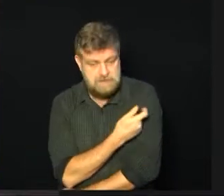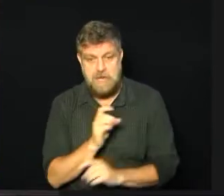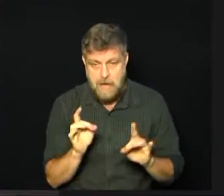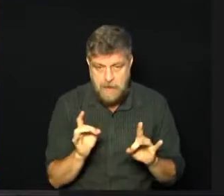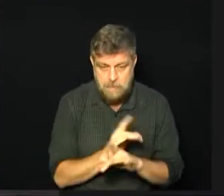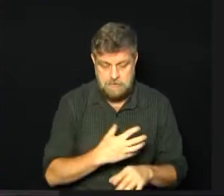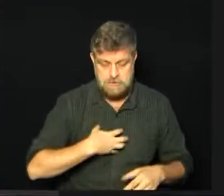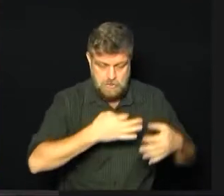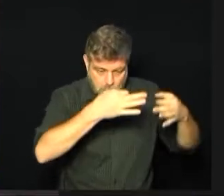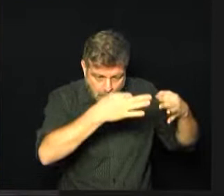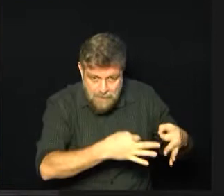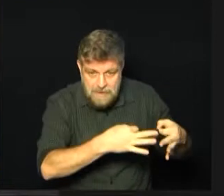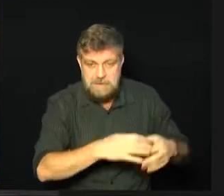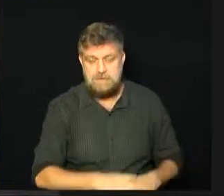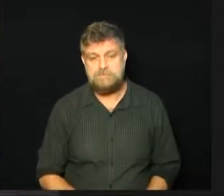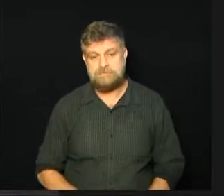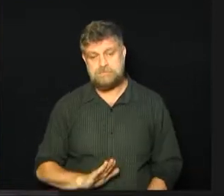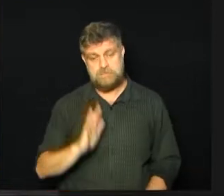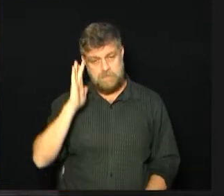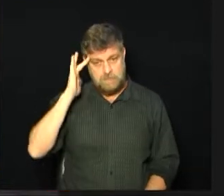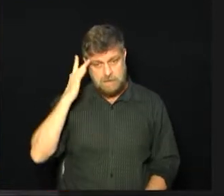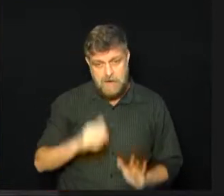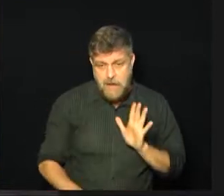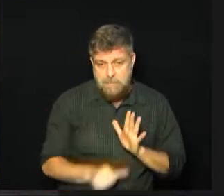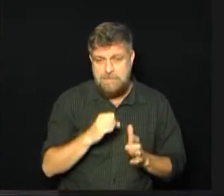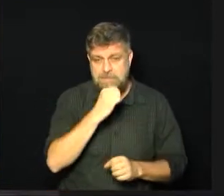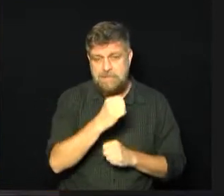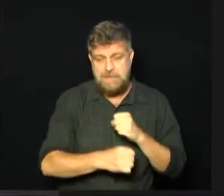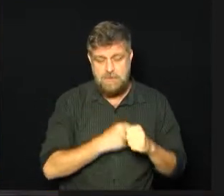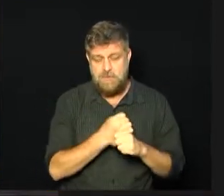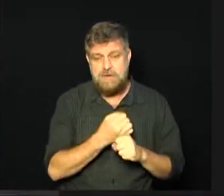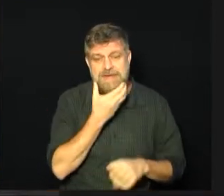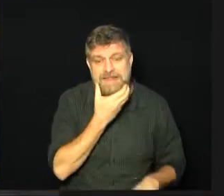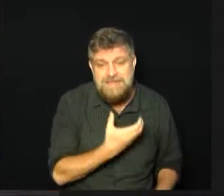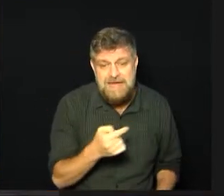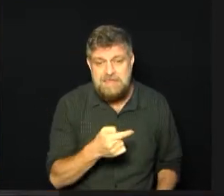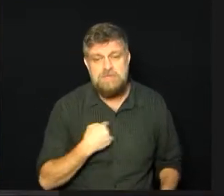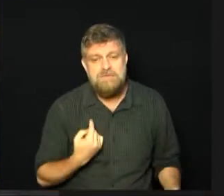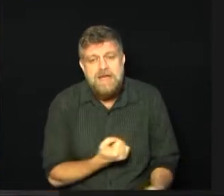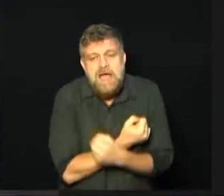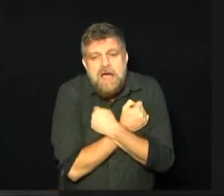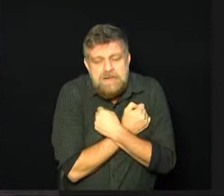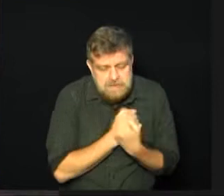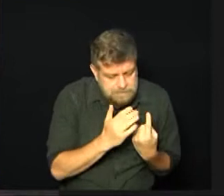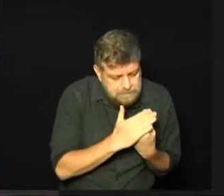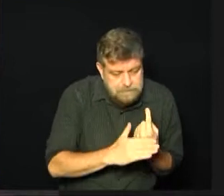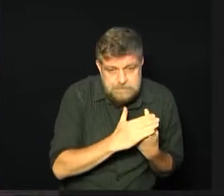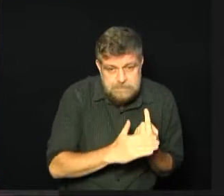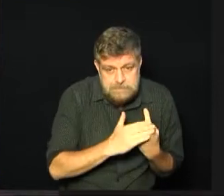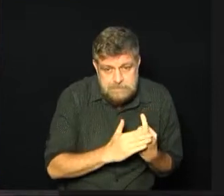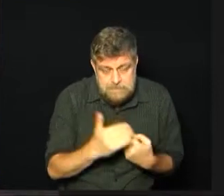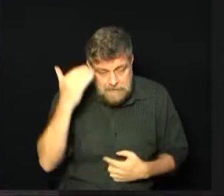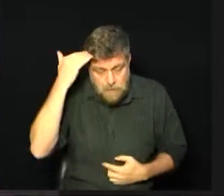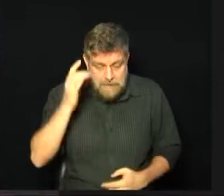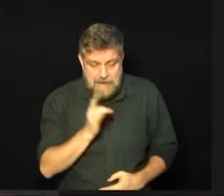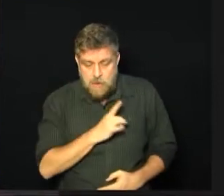maneira adequada, né? Eu acho que vai ser o primeiro Natal que a gente vai poder abraçar os familiares, acho que sem culpa, tá?